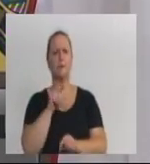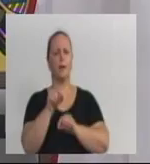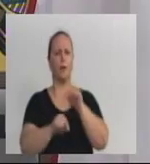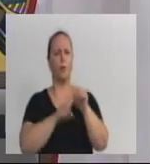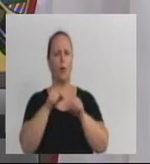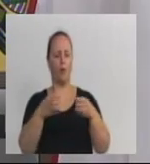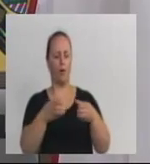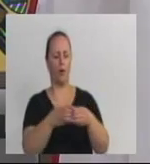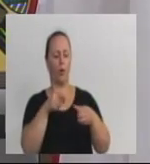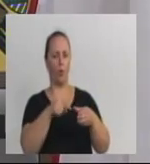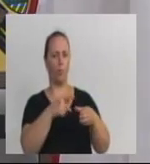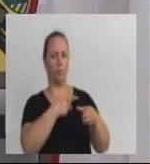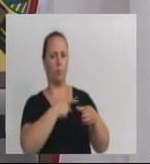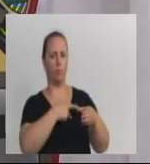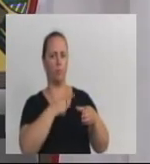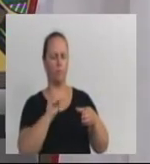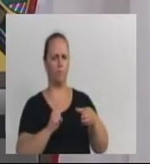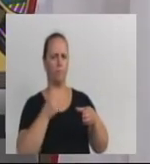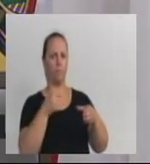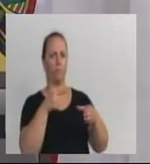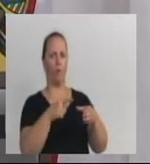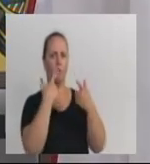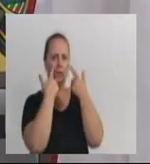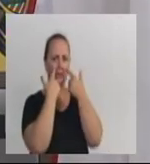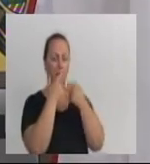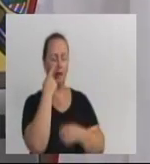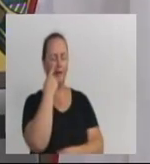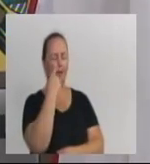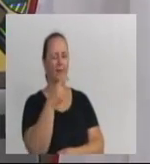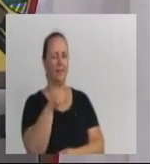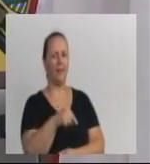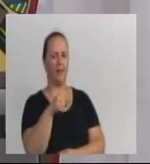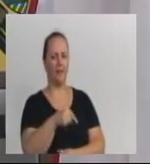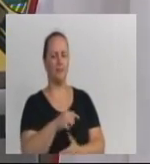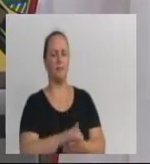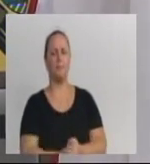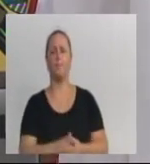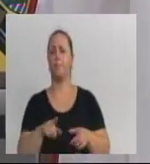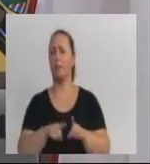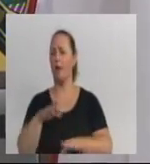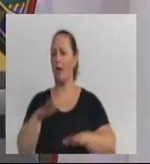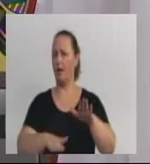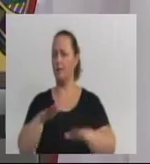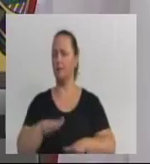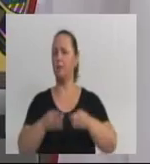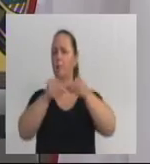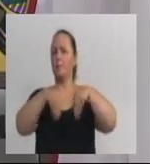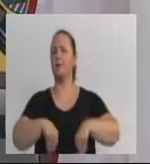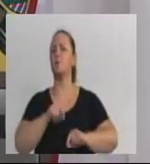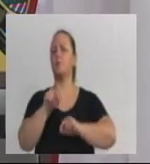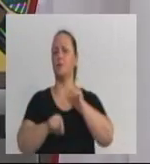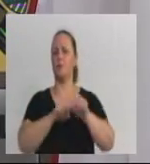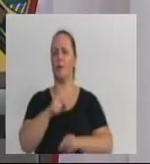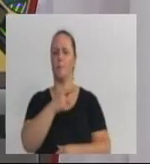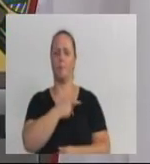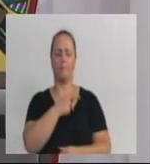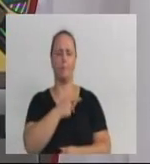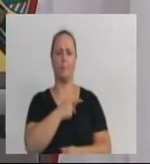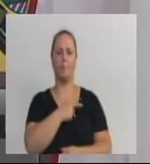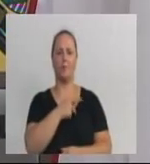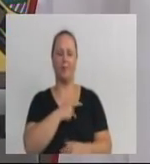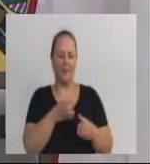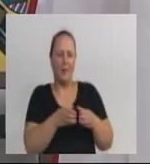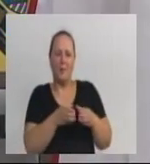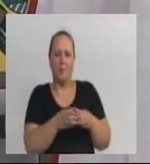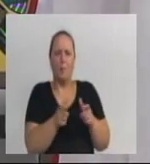fortes, digamos assim. Porque quem mais muitas vezes perde nessas janelas são os partidos menores. Então, não se faz